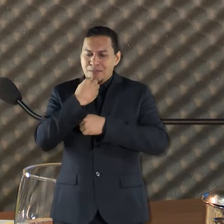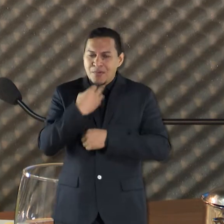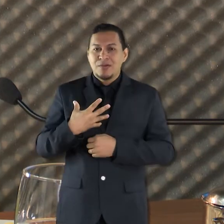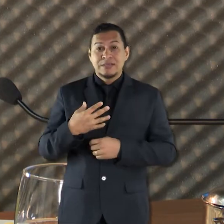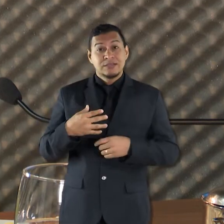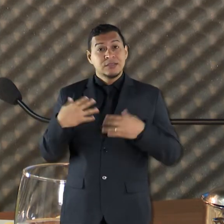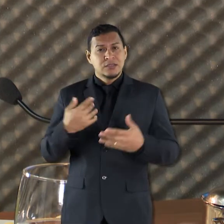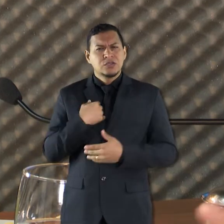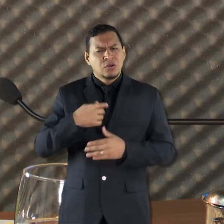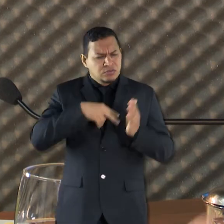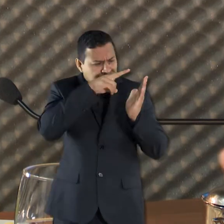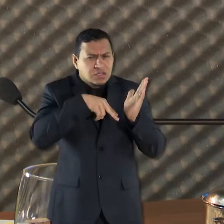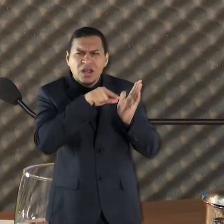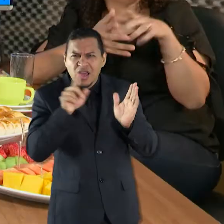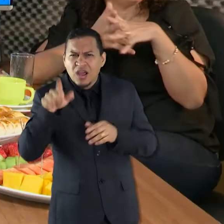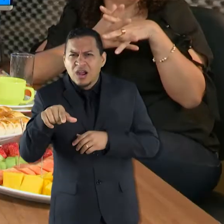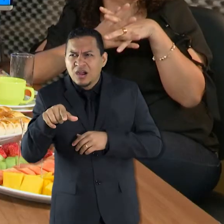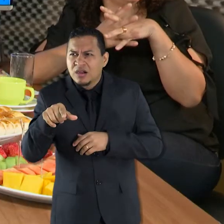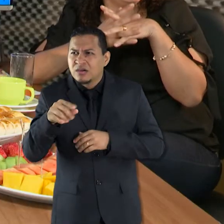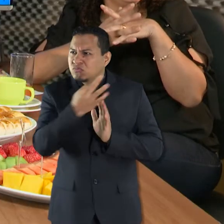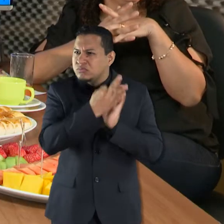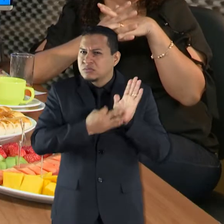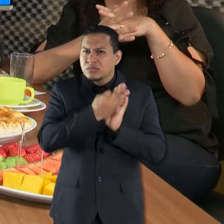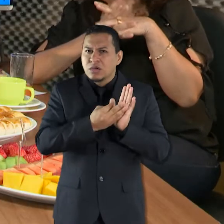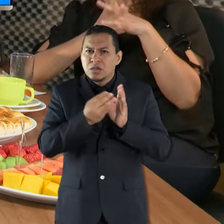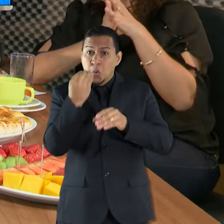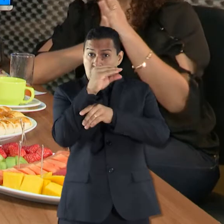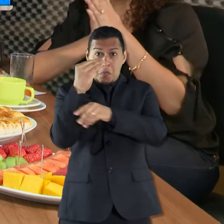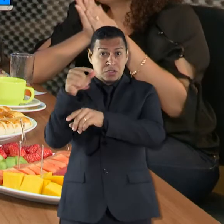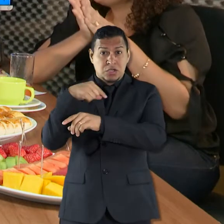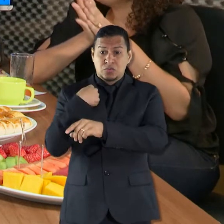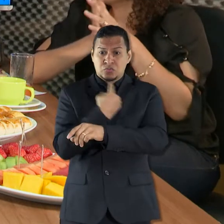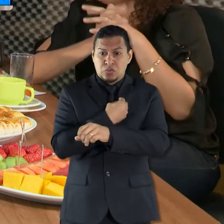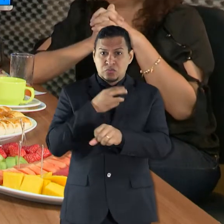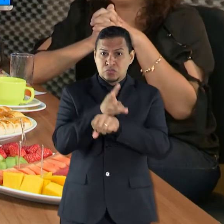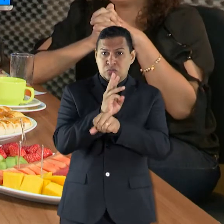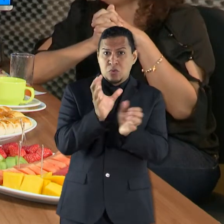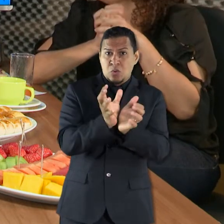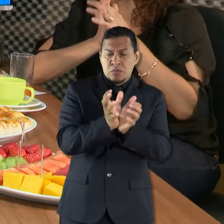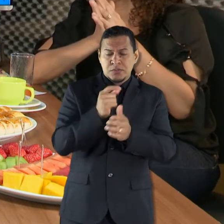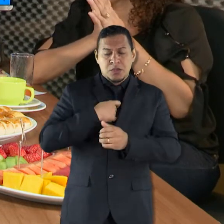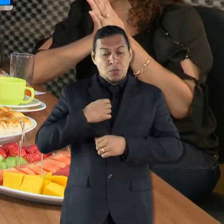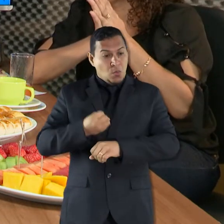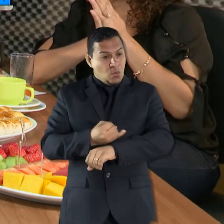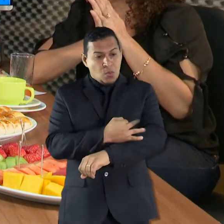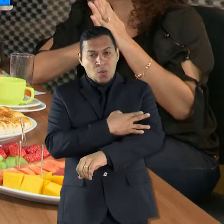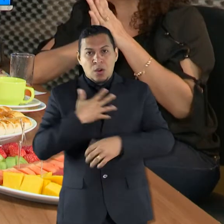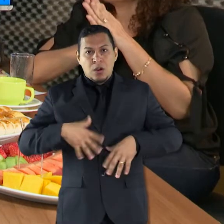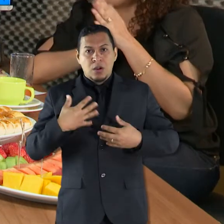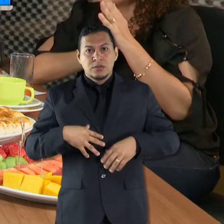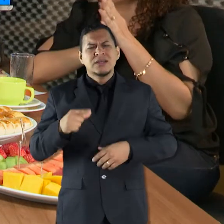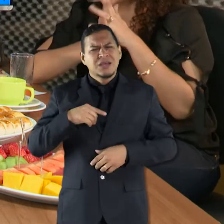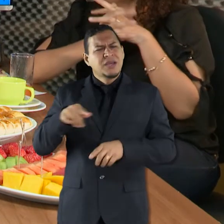né? Olha, e nós lemos aquele texto, Lohane, compartilharam no nosso grupo, história linda, até me emocionei com aquela história muito